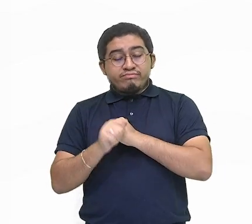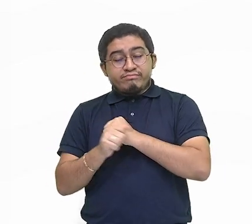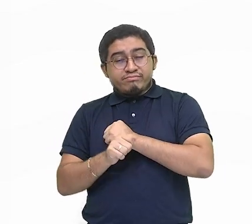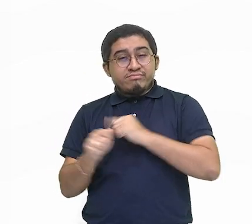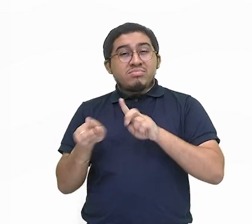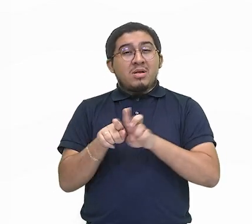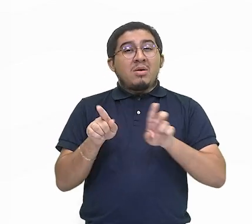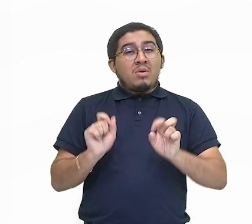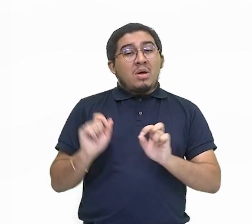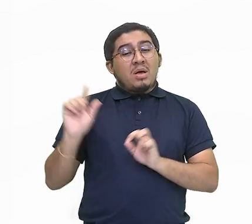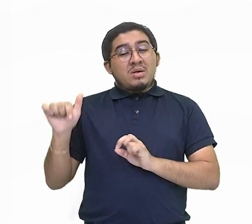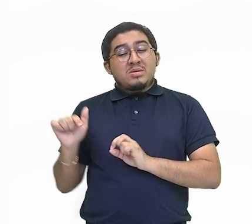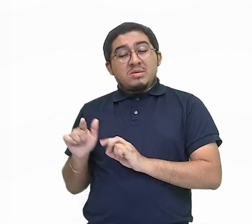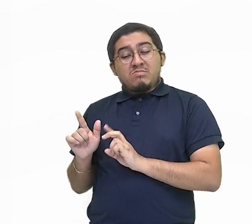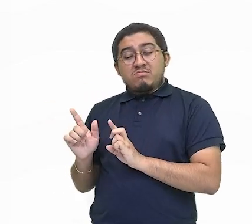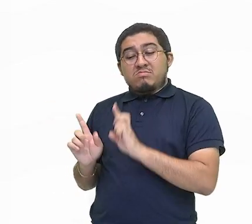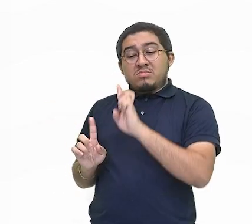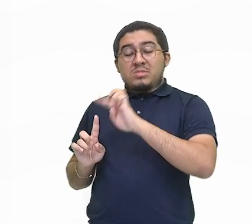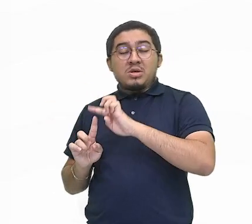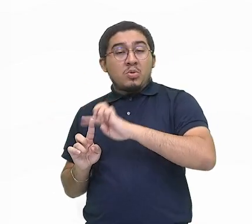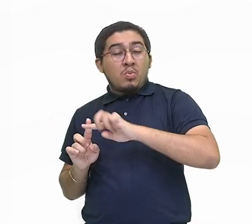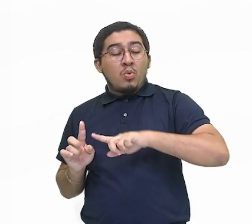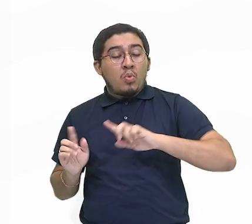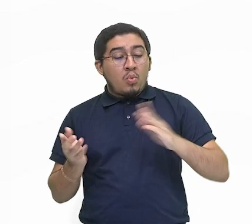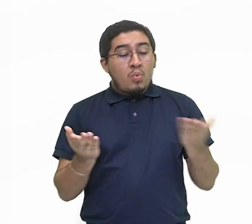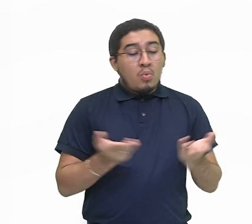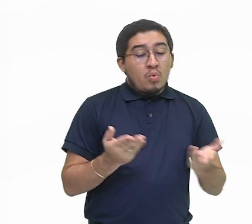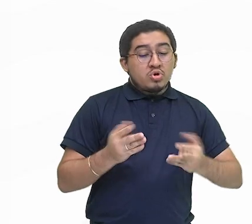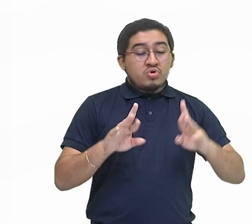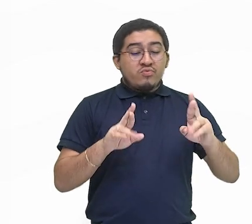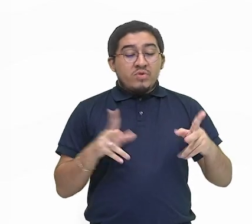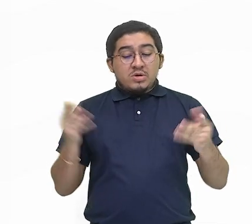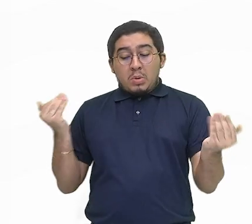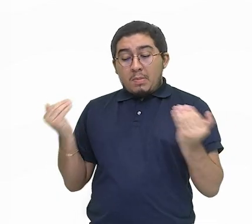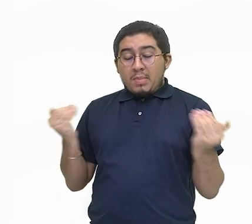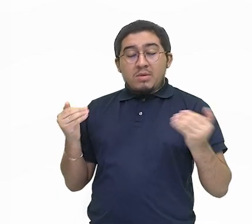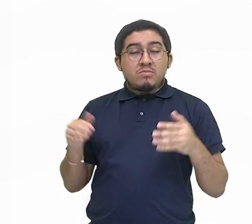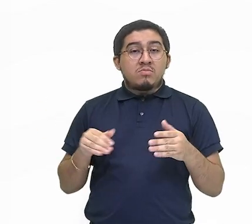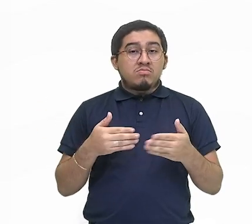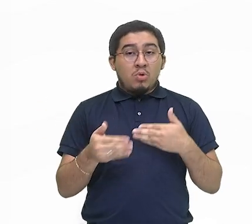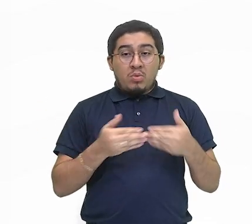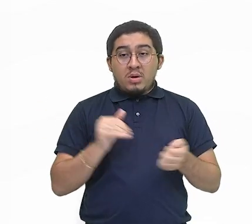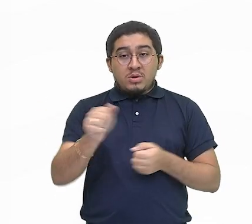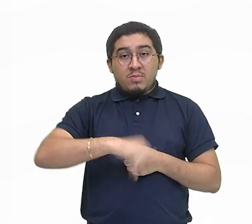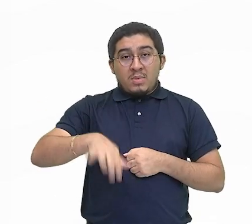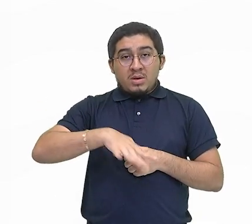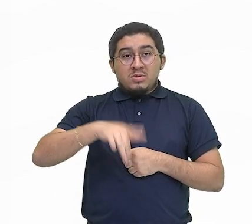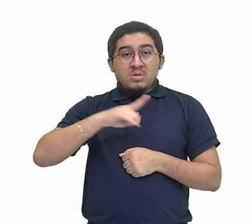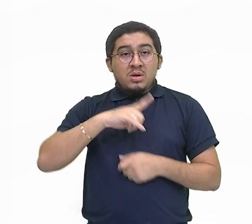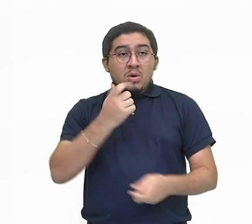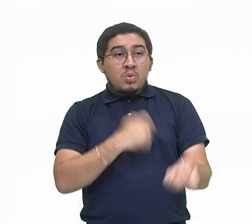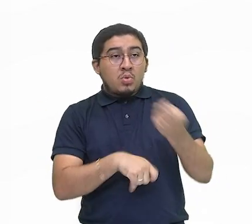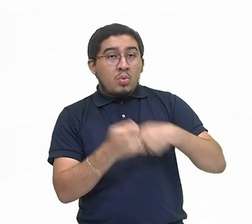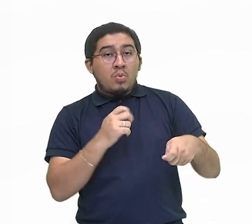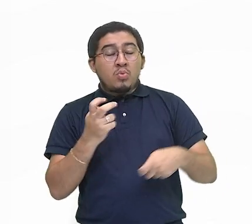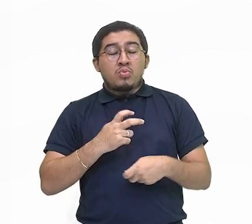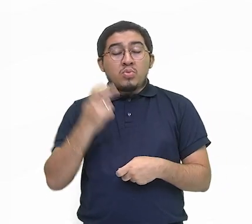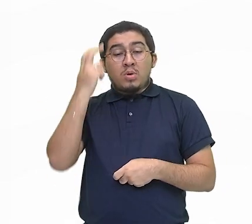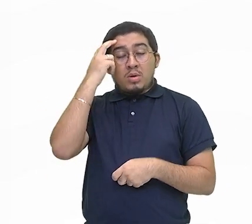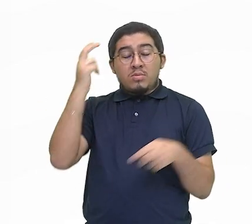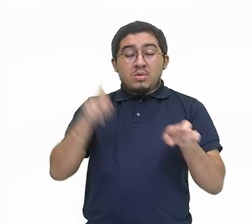assim, hoje em dia não é mais. Isso em qualquer campo, econômico,